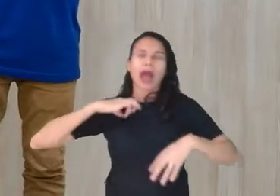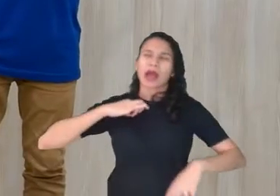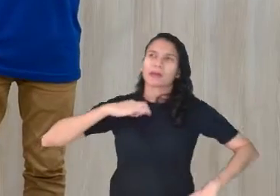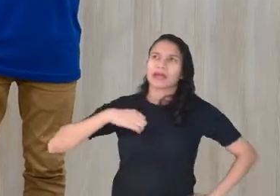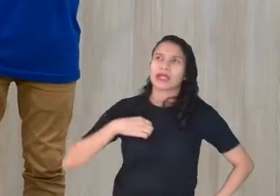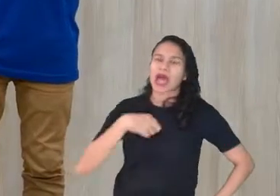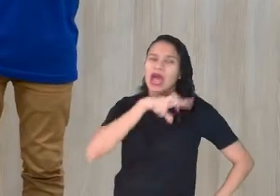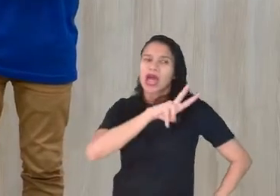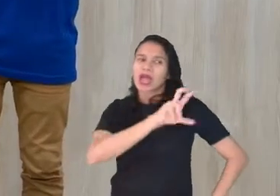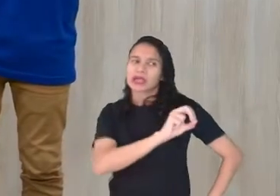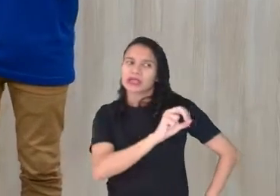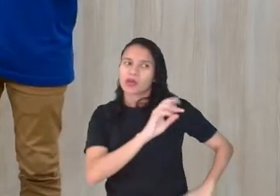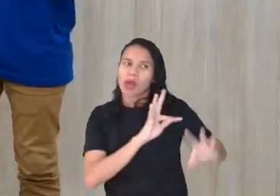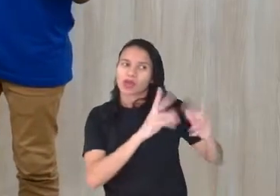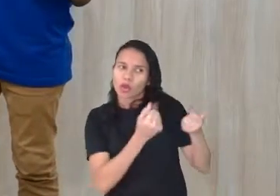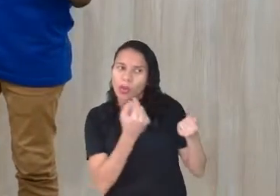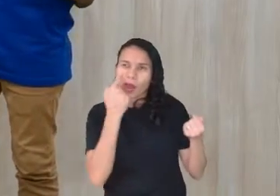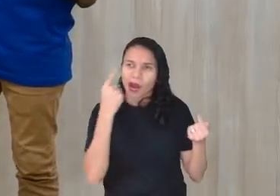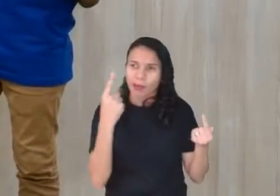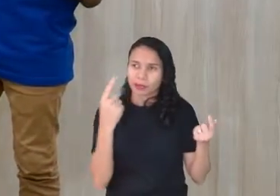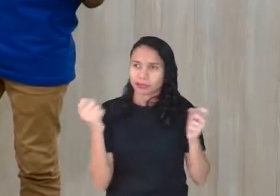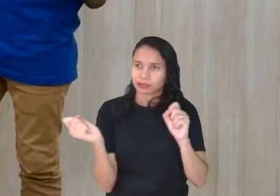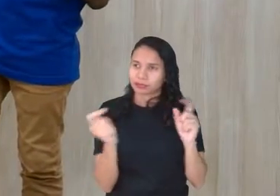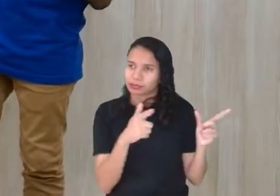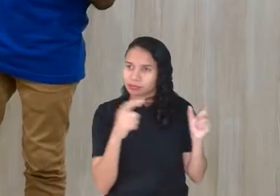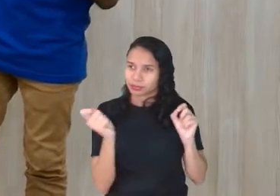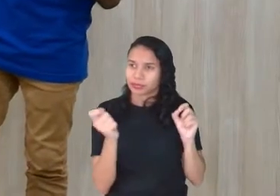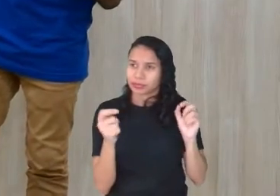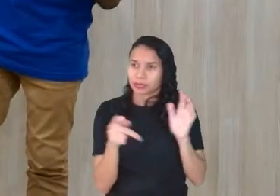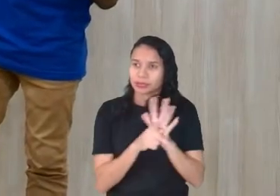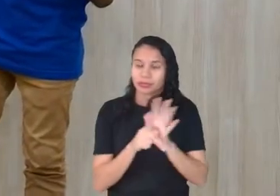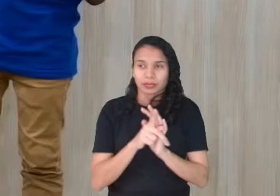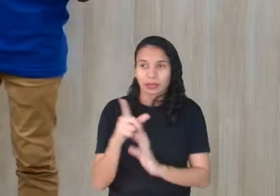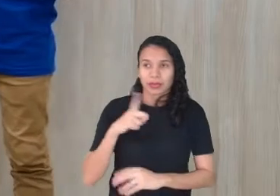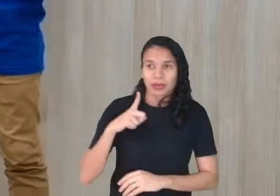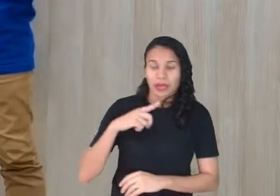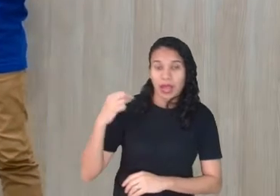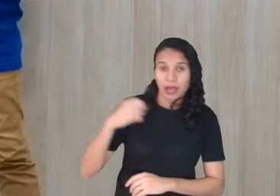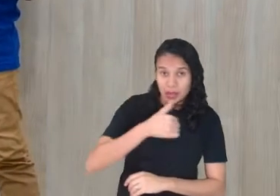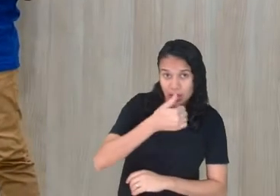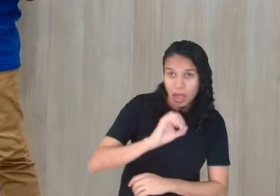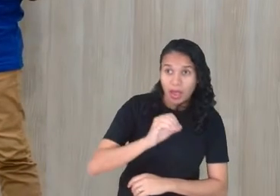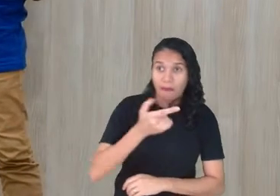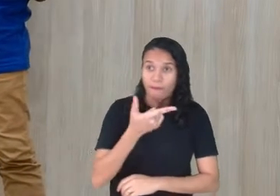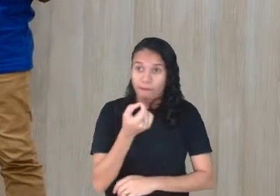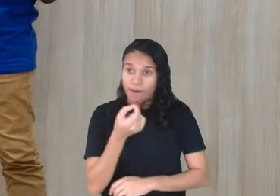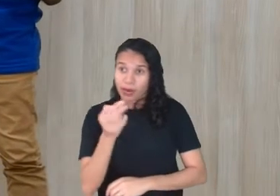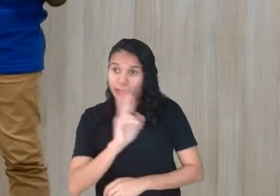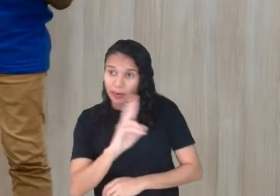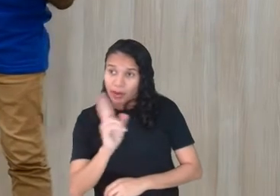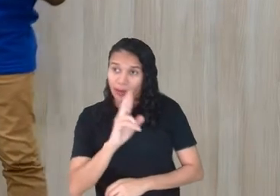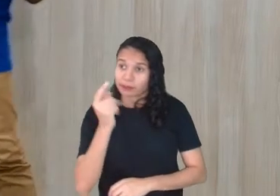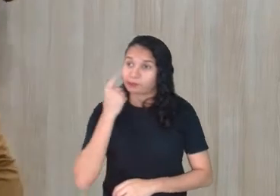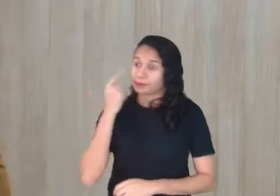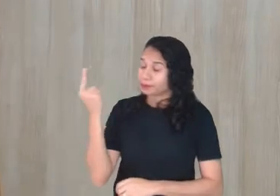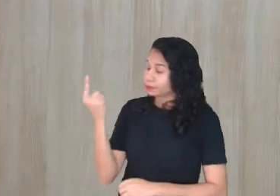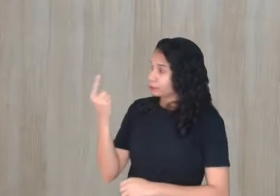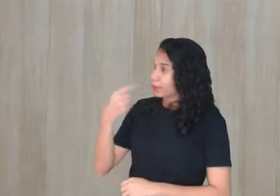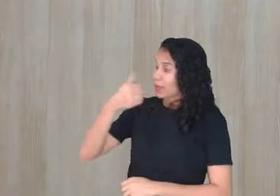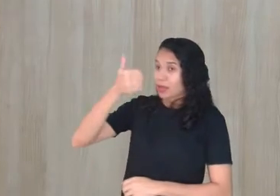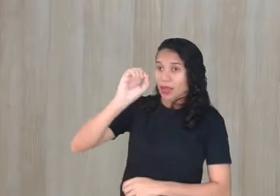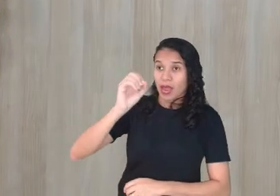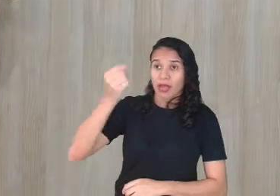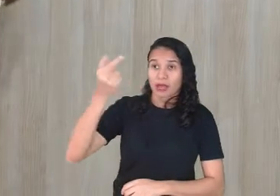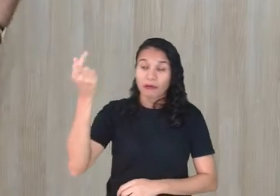50 camisas. Deixa eu voltar aqui o slide. Eu tenho algumas de 10, de R$20, né? Ó, tenho 10 camisas